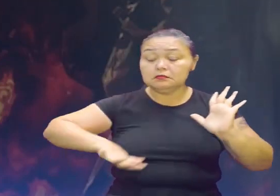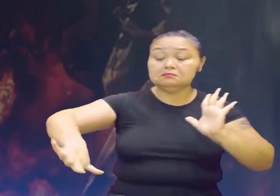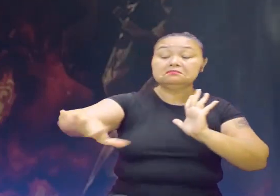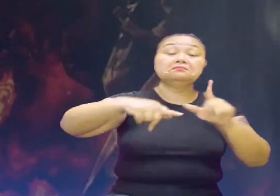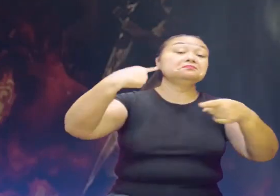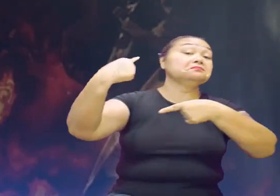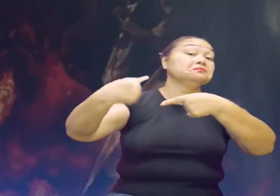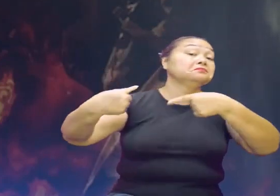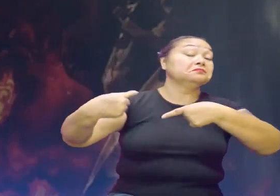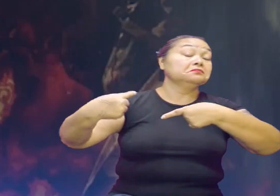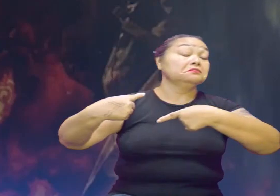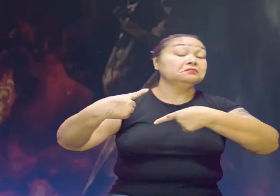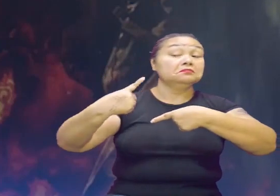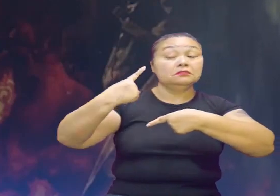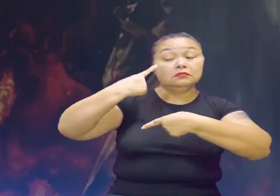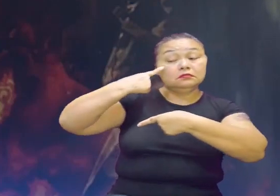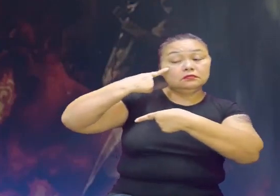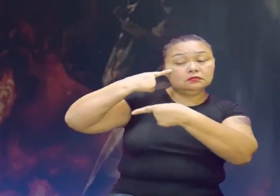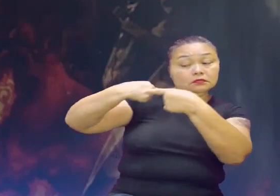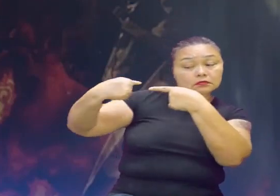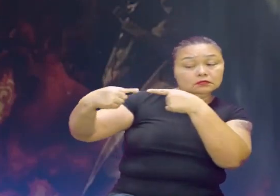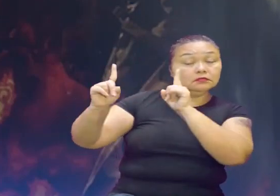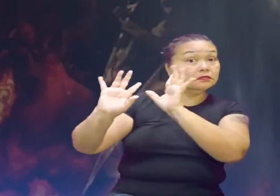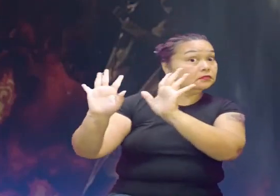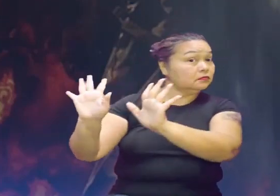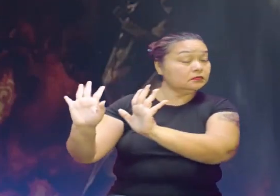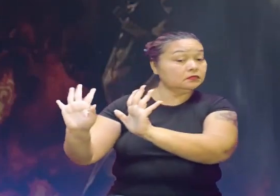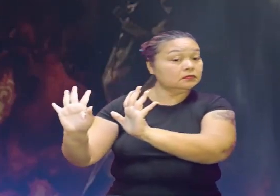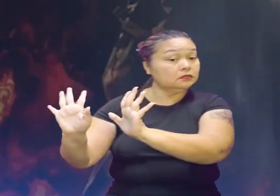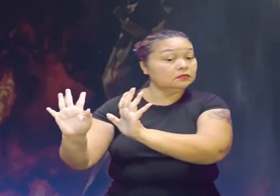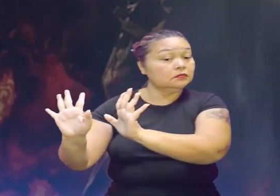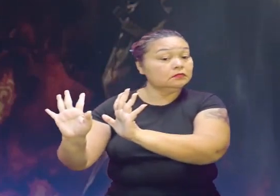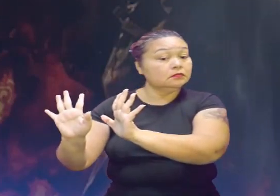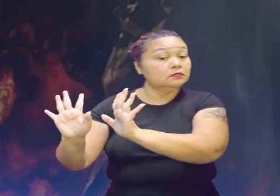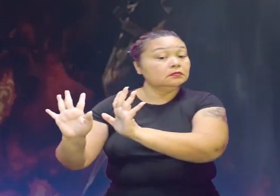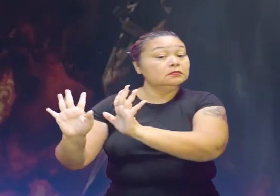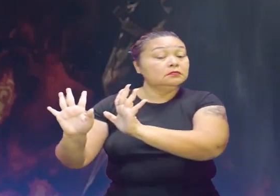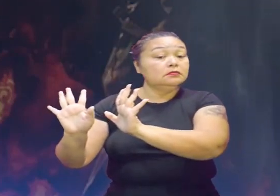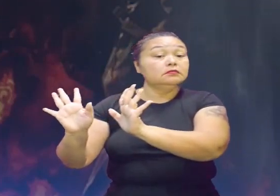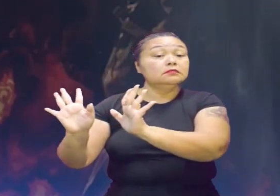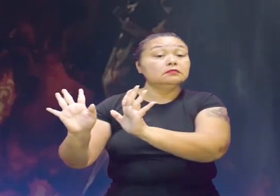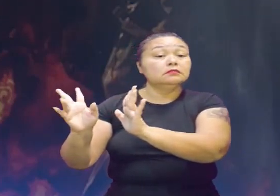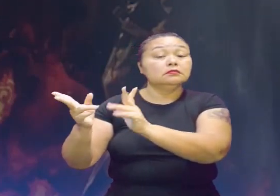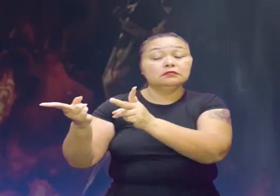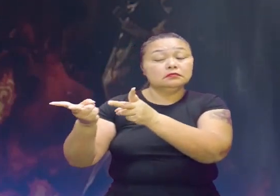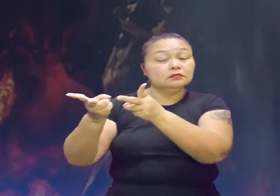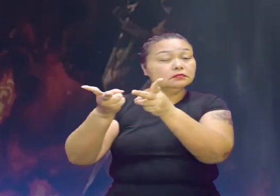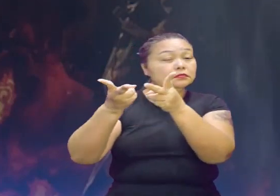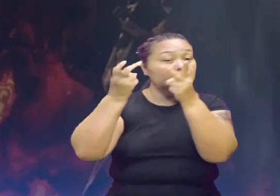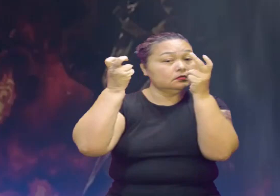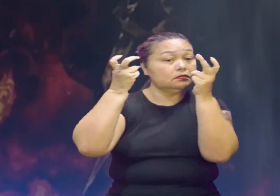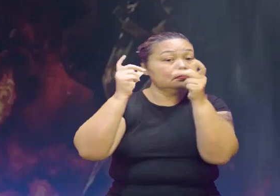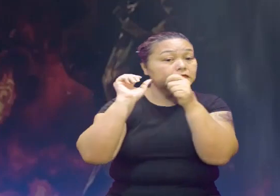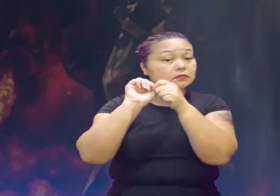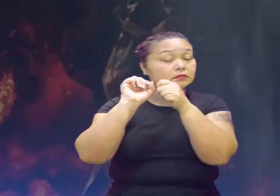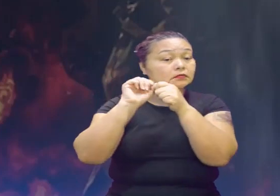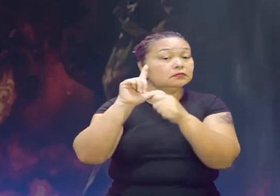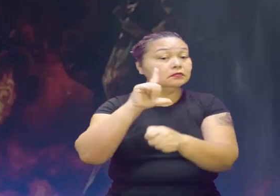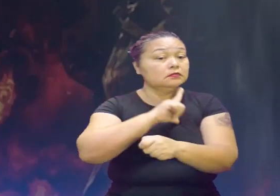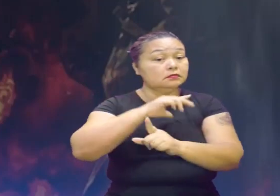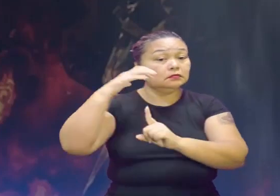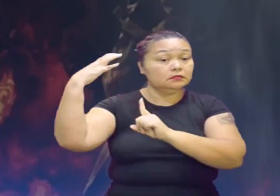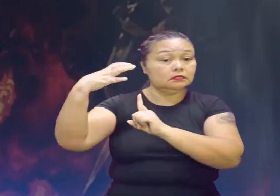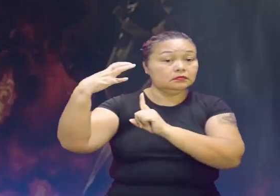política, analista de política e tal, né? Vejam, Houve a